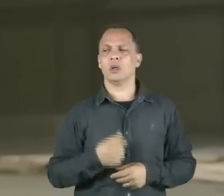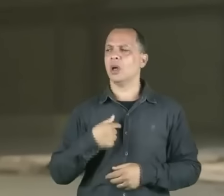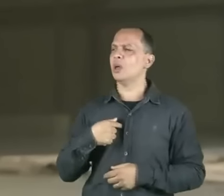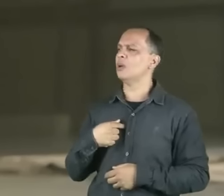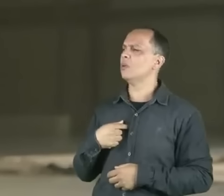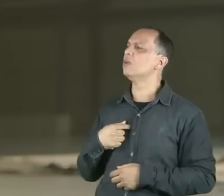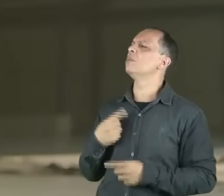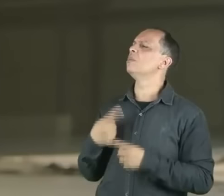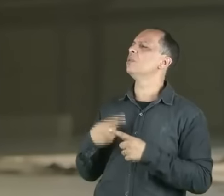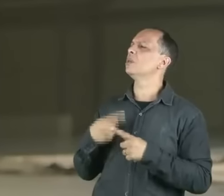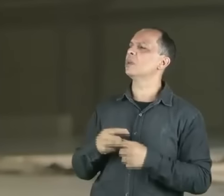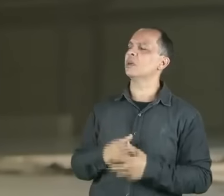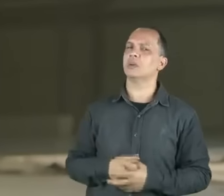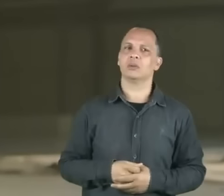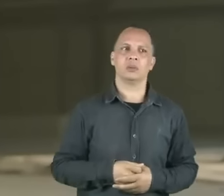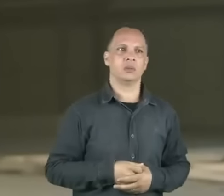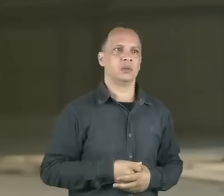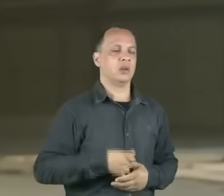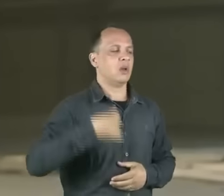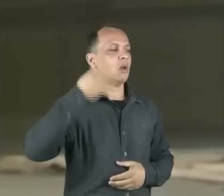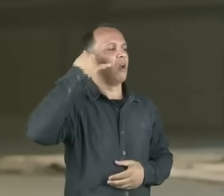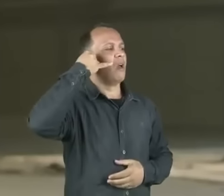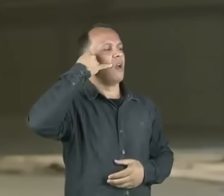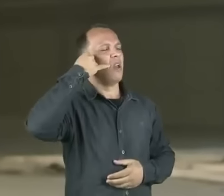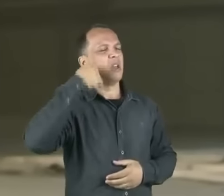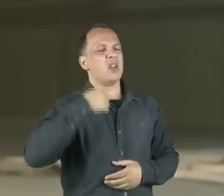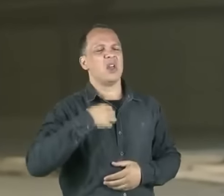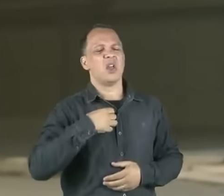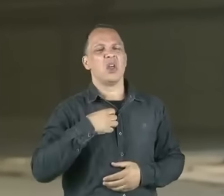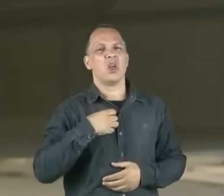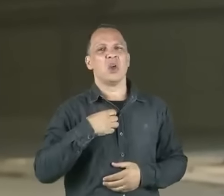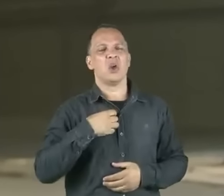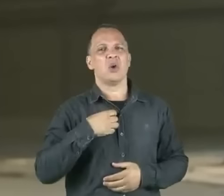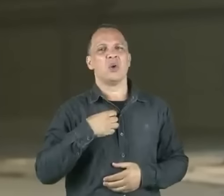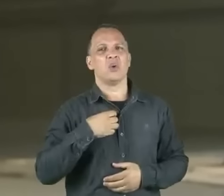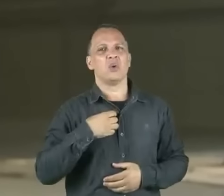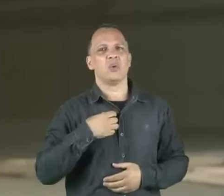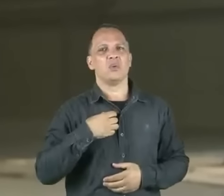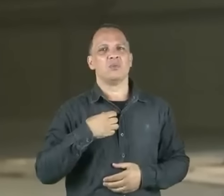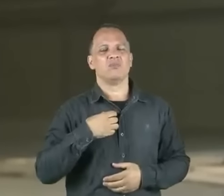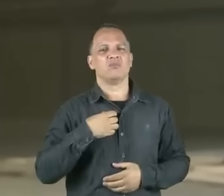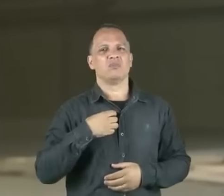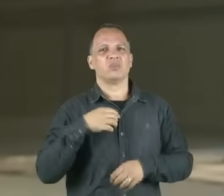aí ele falou eu recebi um diagnóstico de câncer e-mail